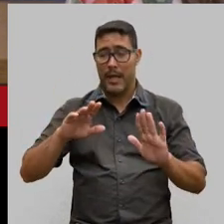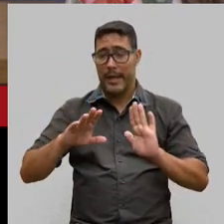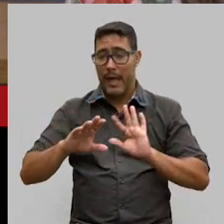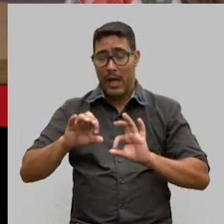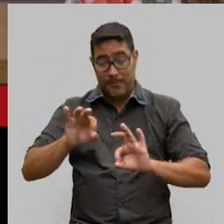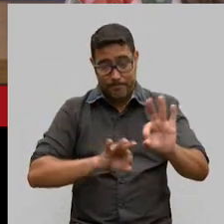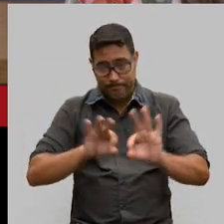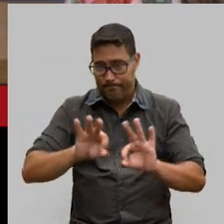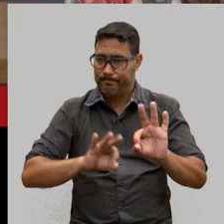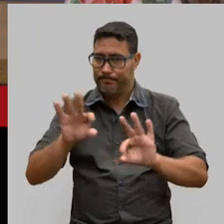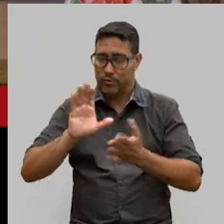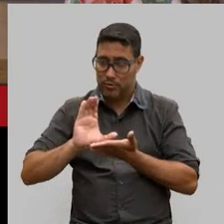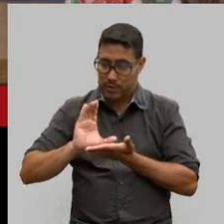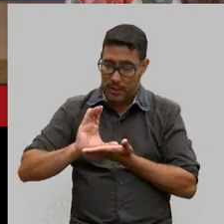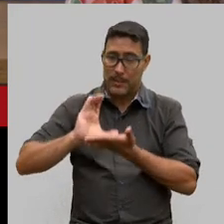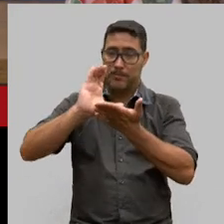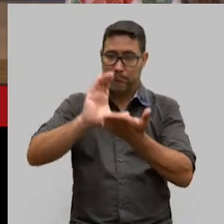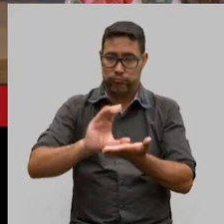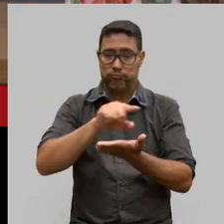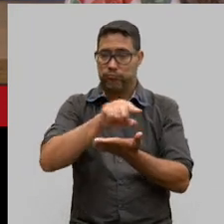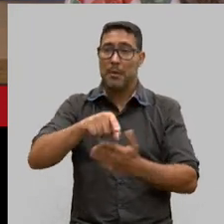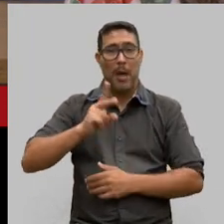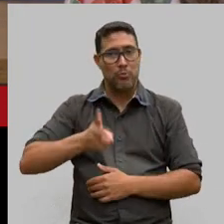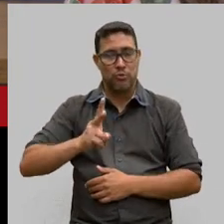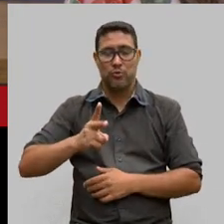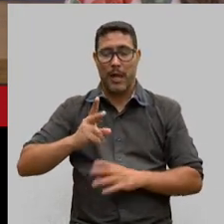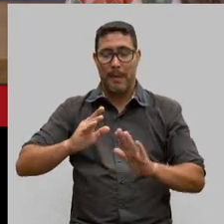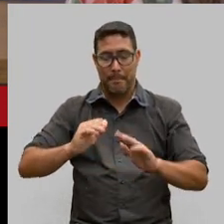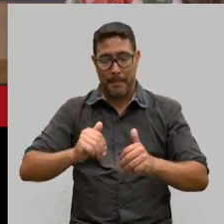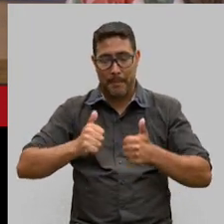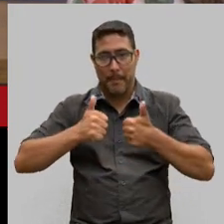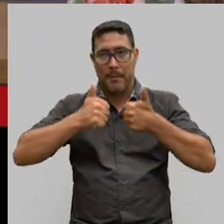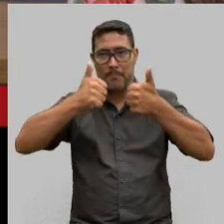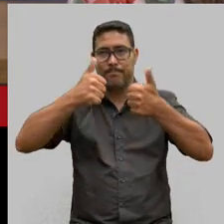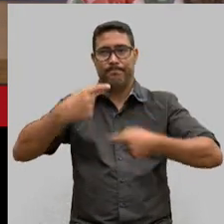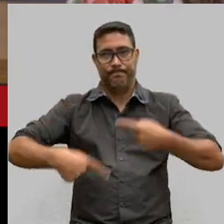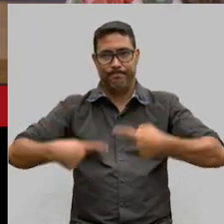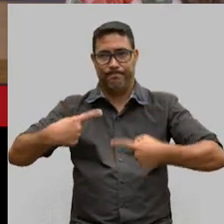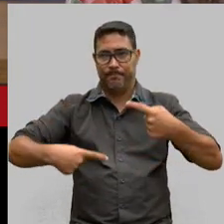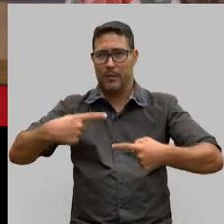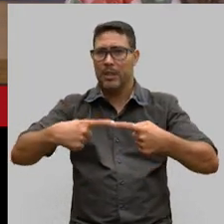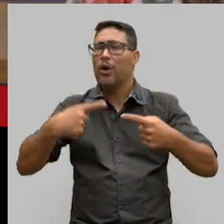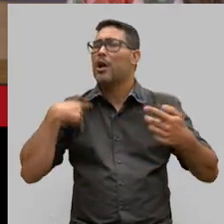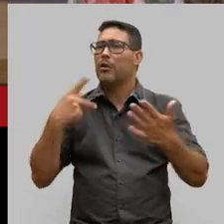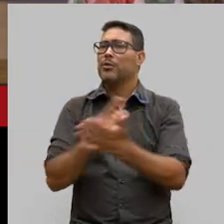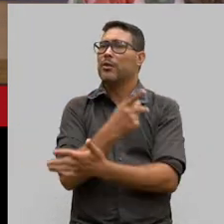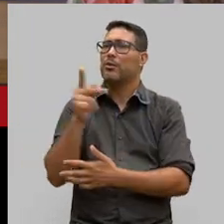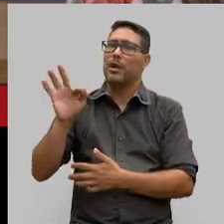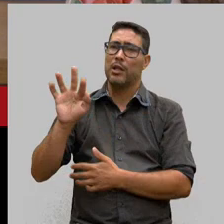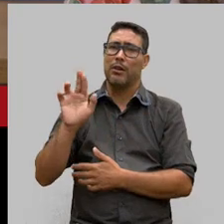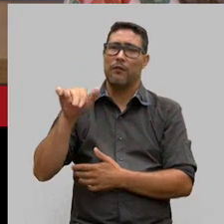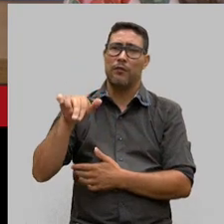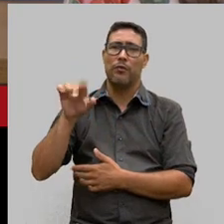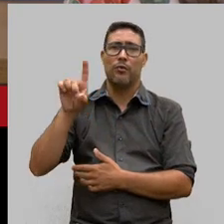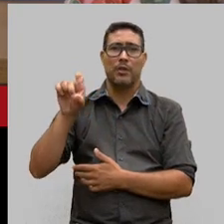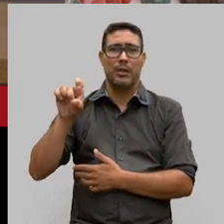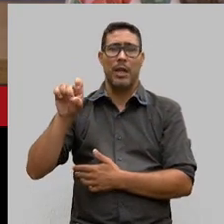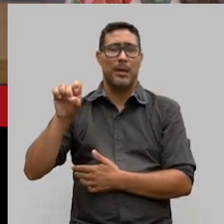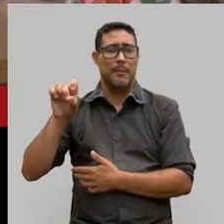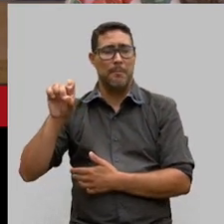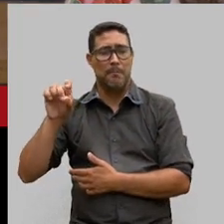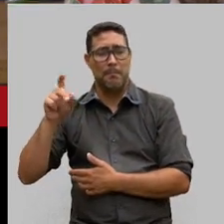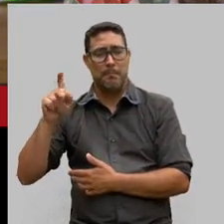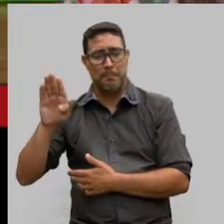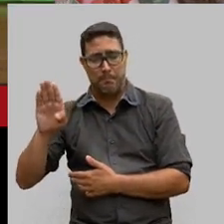manutenção dessas políticas sabe Cristiano como nós fizemos eh no fundeb nós vamos ter que buscar um orçamento